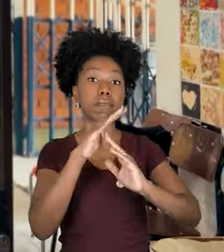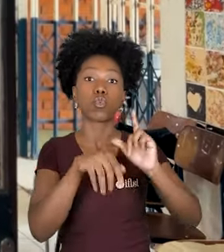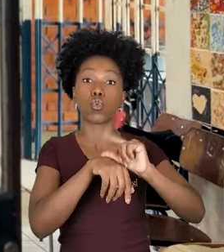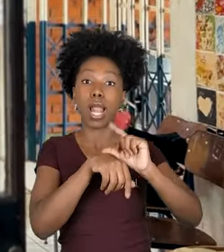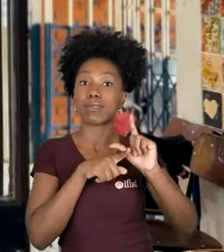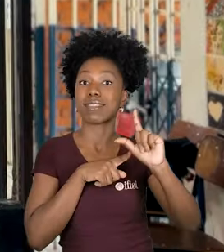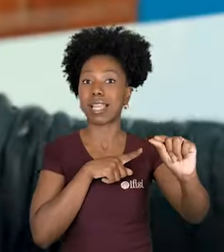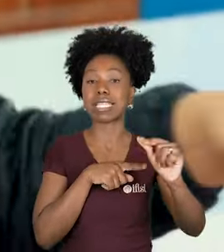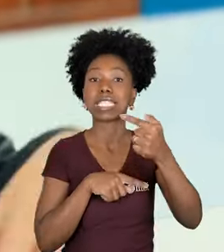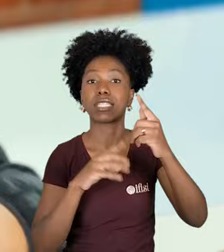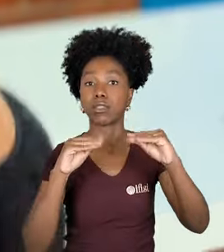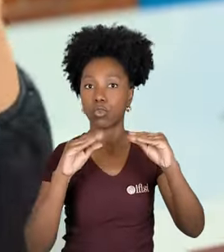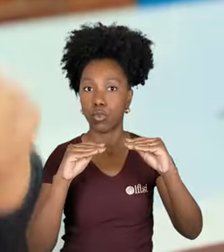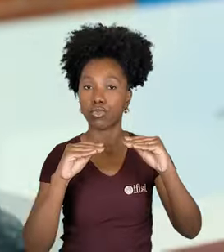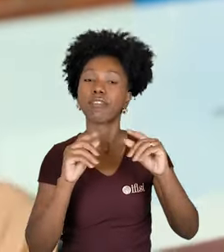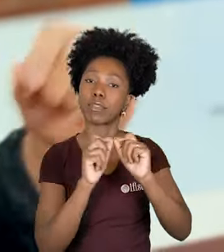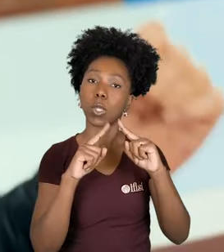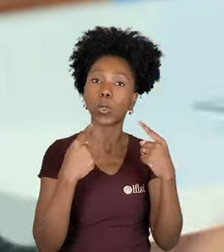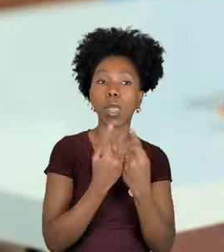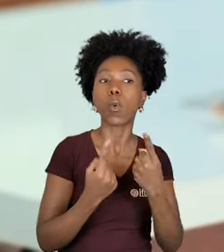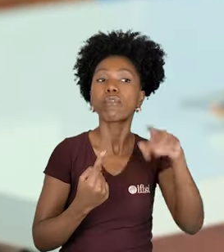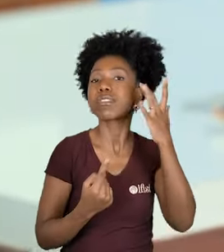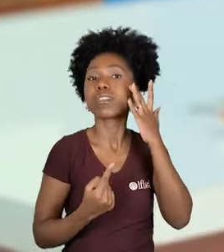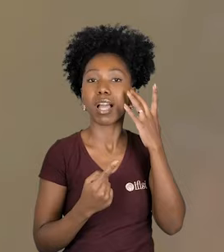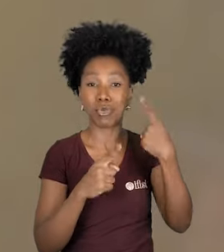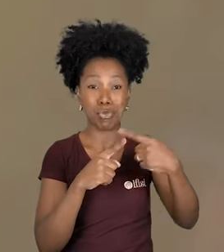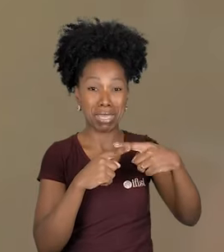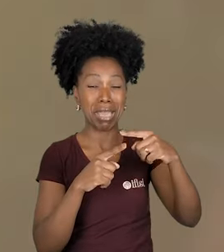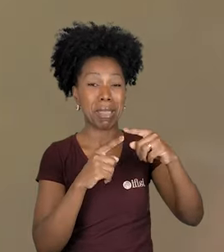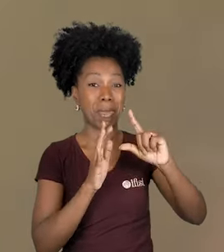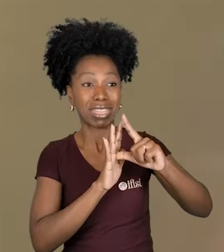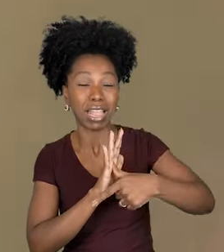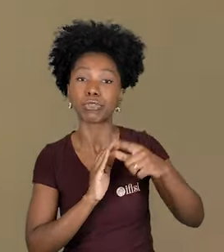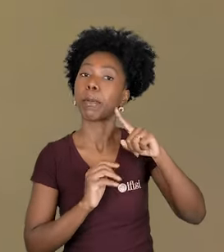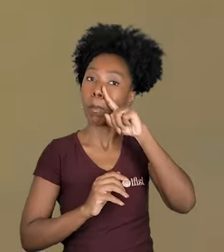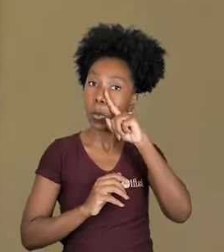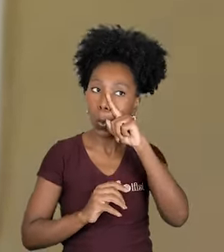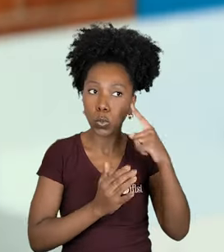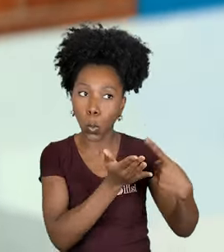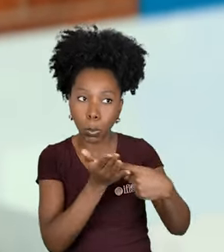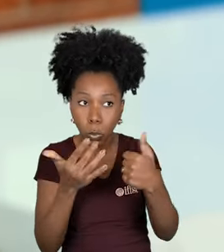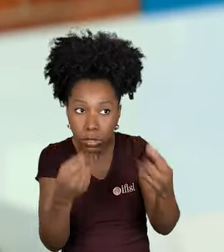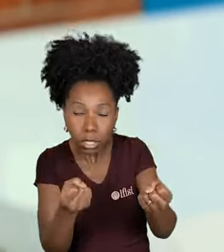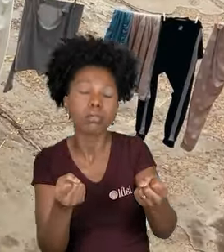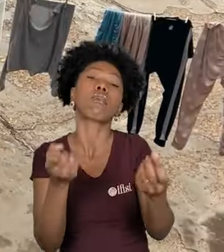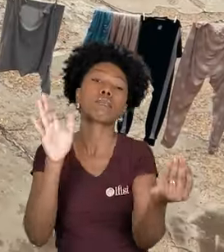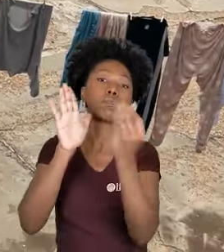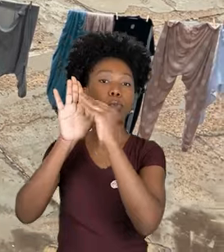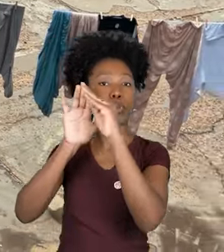7 da noite? Bom, gurias, a gente vai fazer uma reunião, a gente está propondo que seja 7 da noite, porque depois isso fica perigoso. Combinamos tudo. Virou